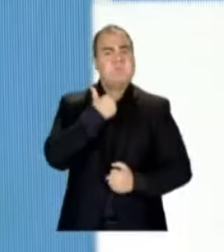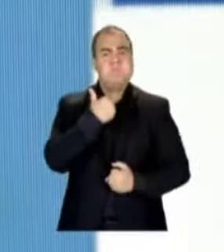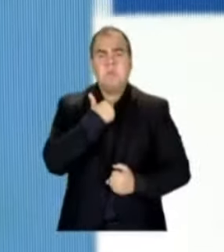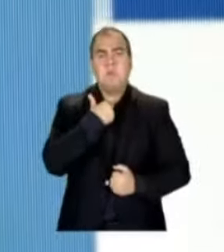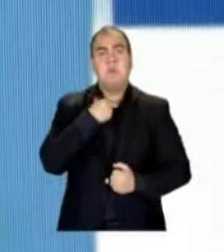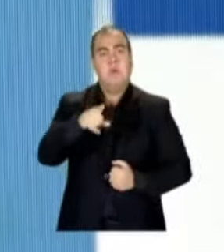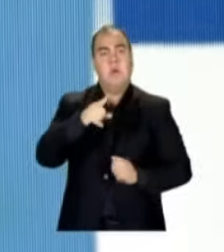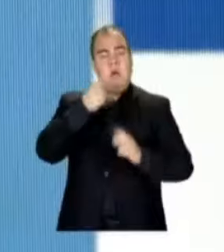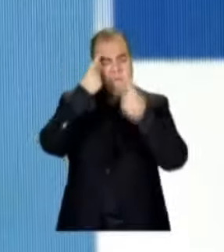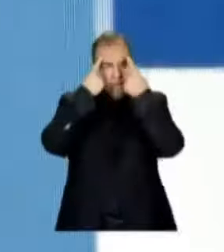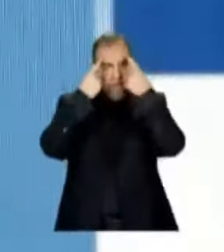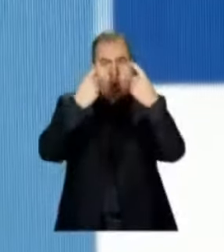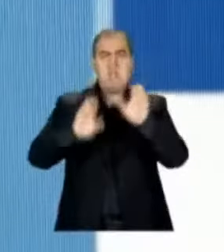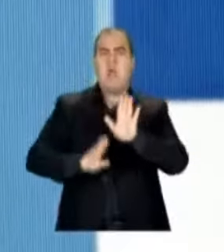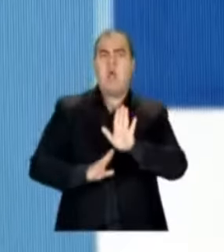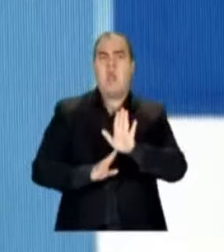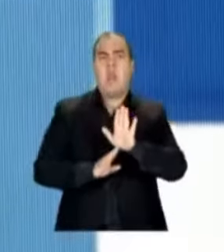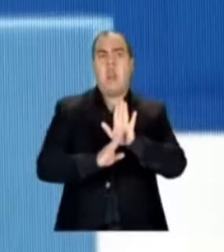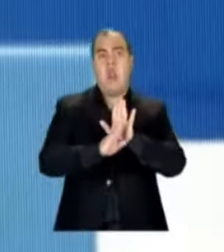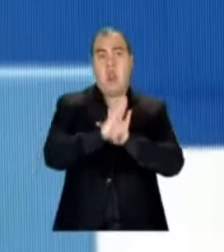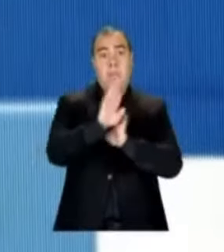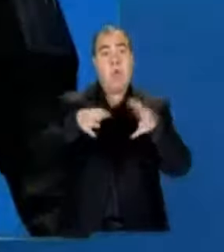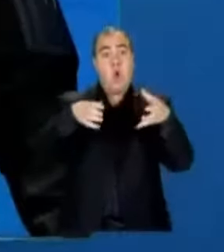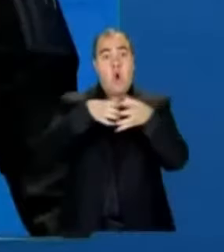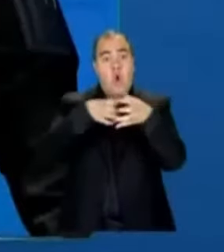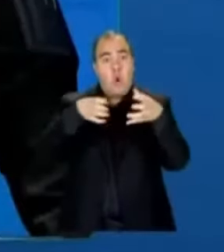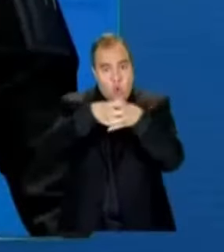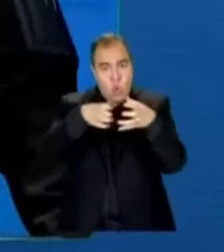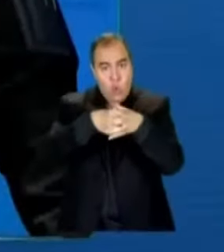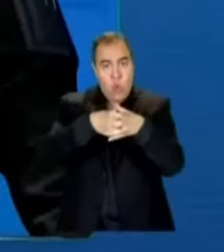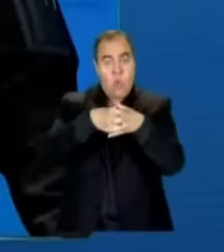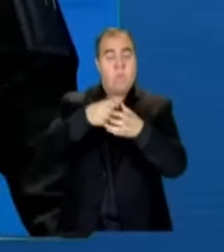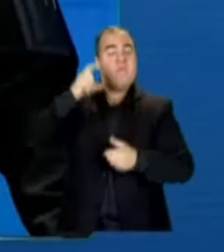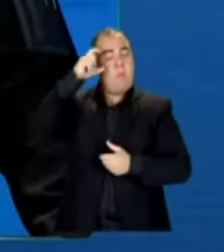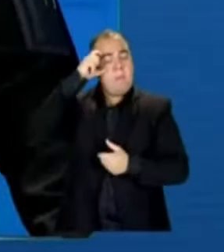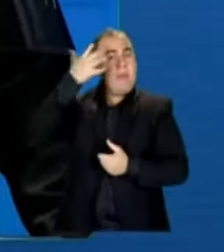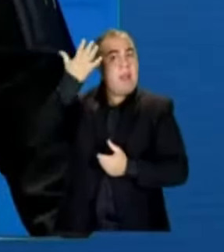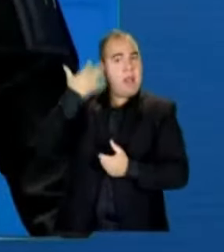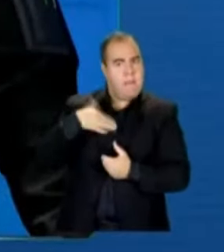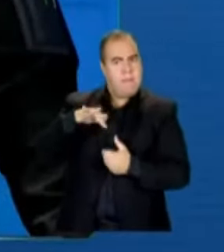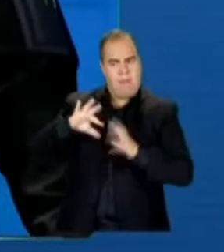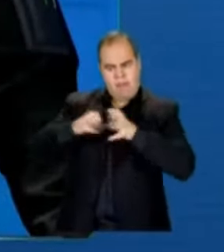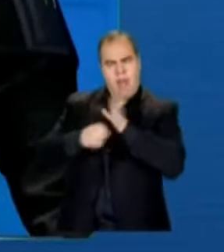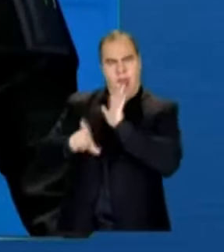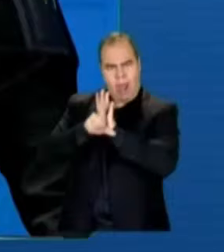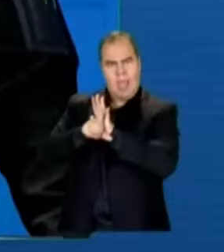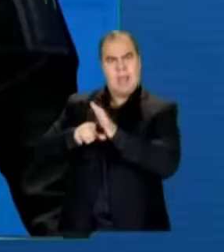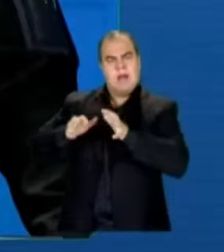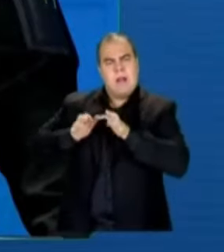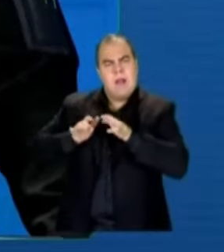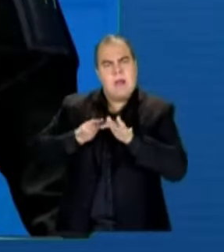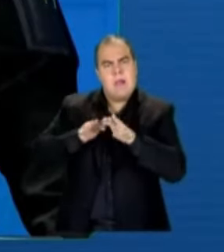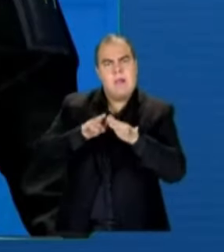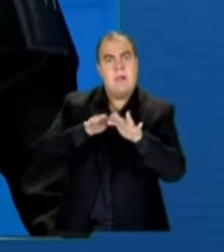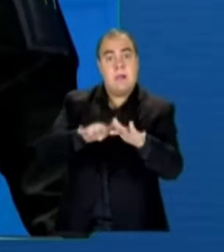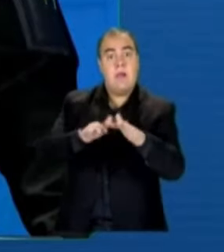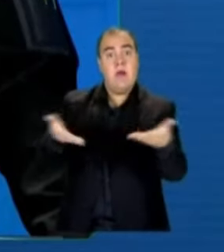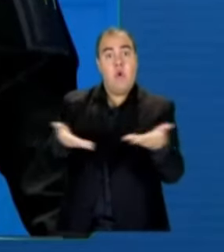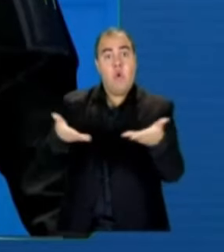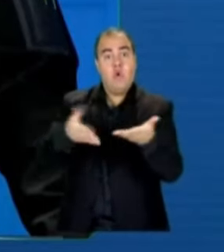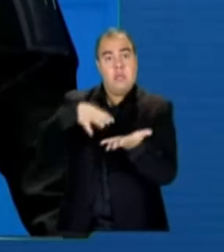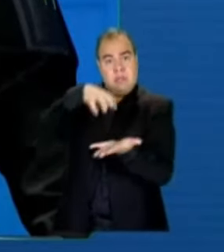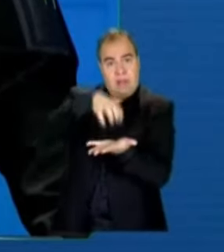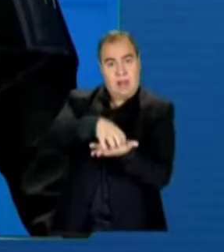violência Aumentou e a Patrulha Maria da Penha que era política para isso hoje tá desequipar E C ada na praça